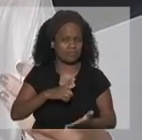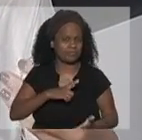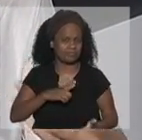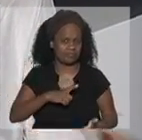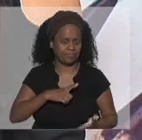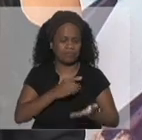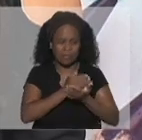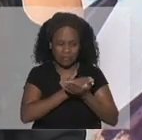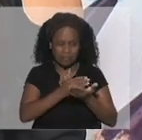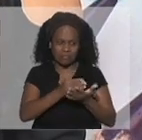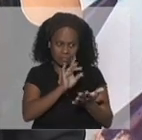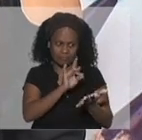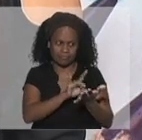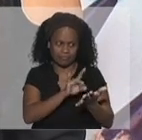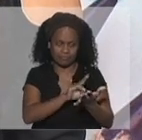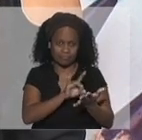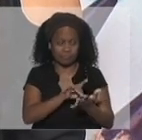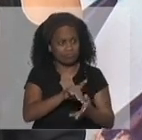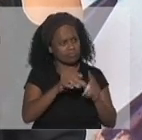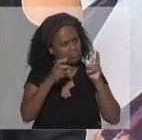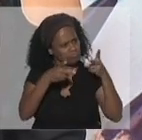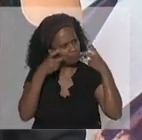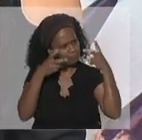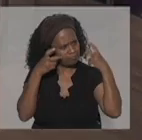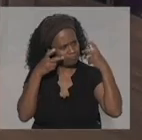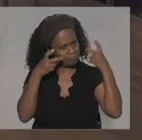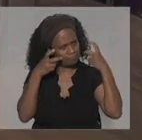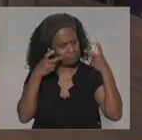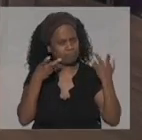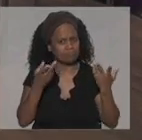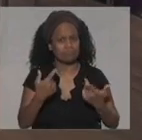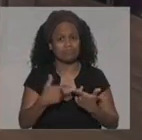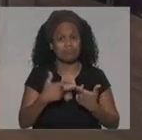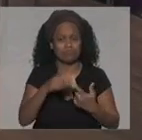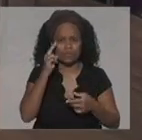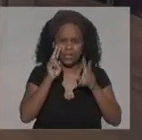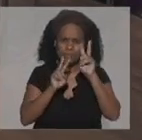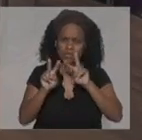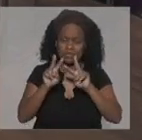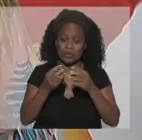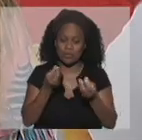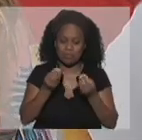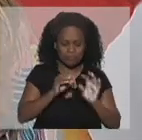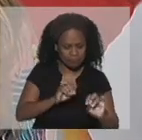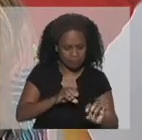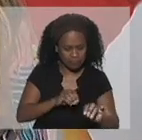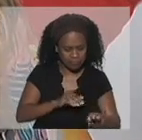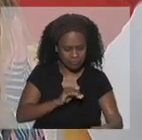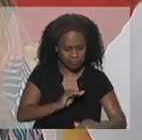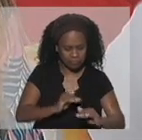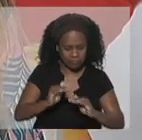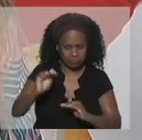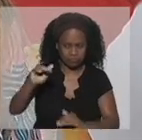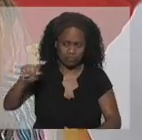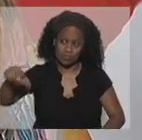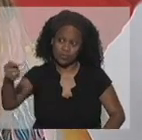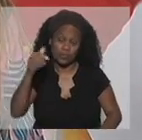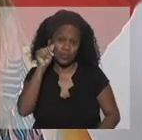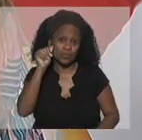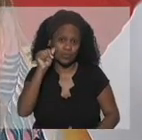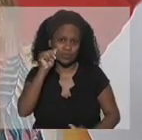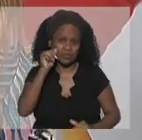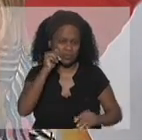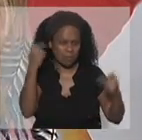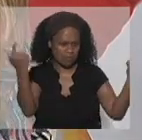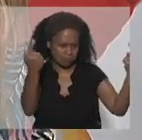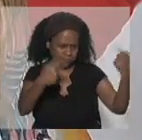também. Começa, né? Começa. Isso é muito interessante, porque a gente vê como a gente é ensinada a ver as outras mulheres